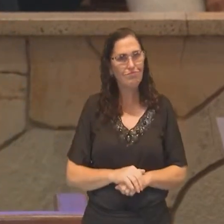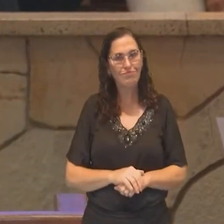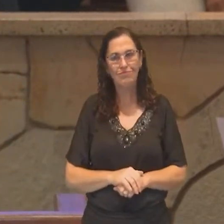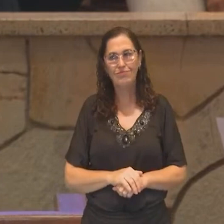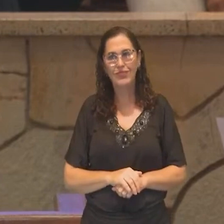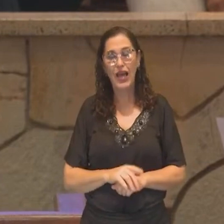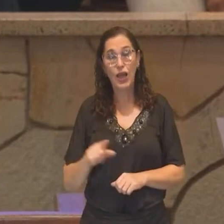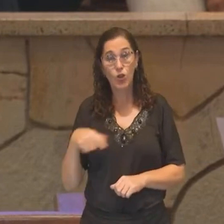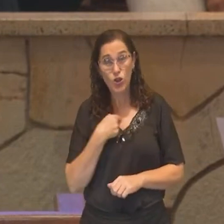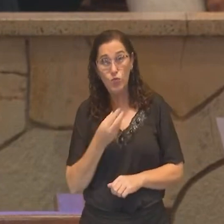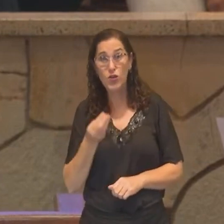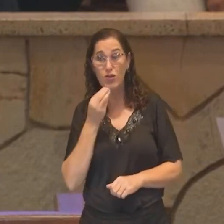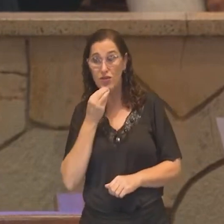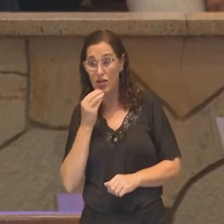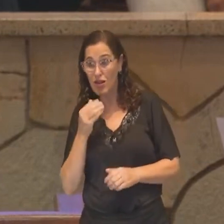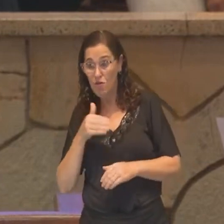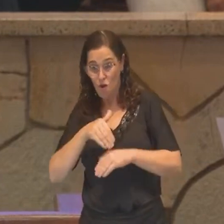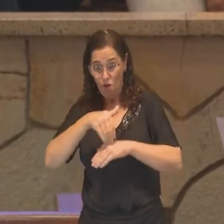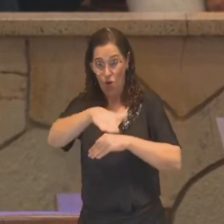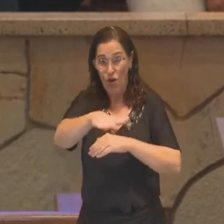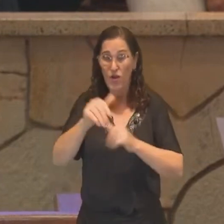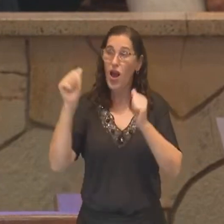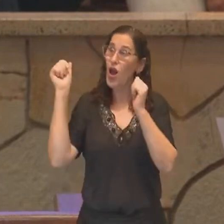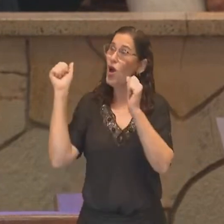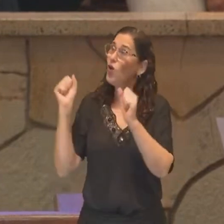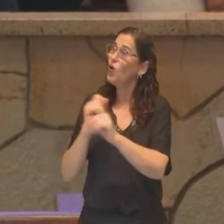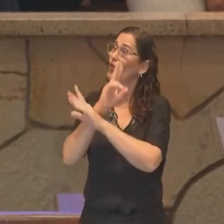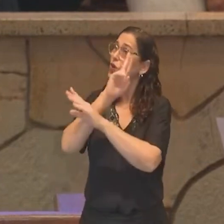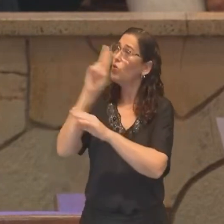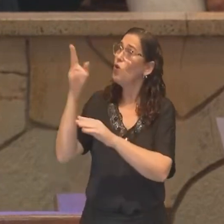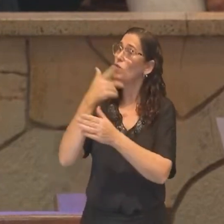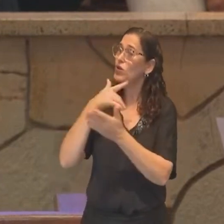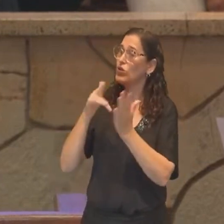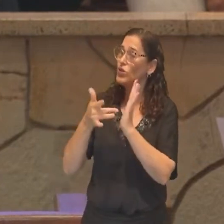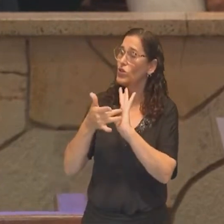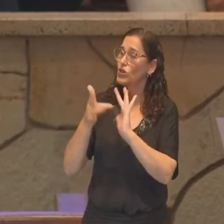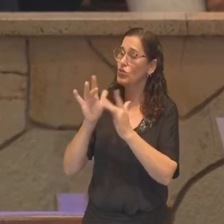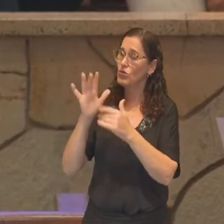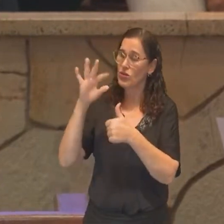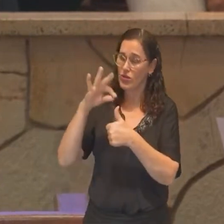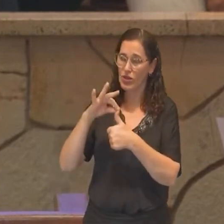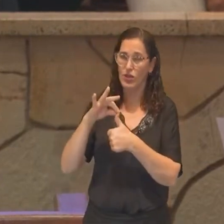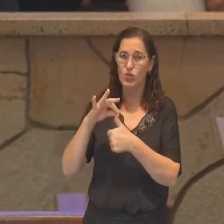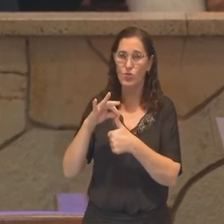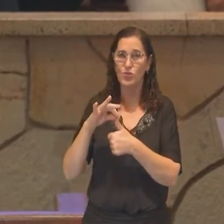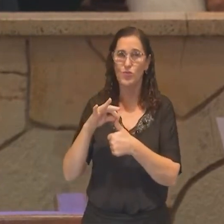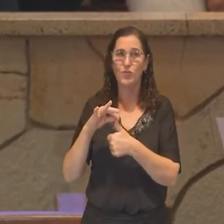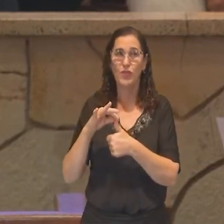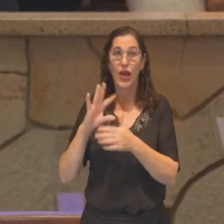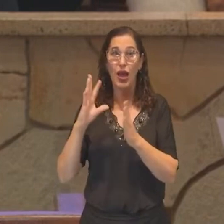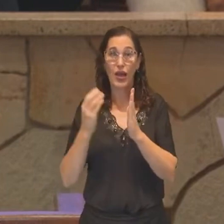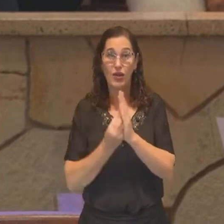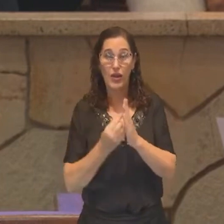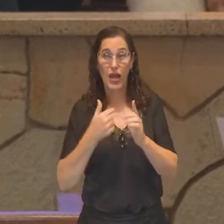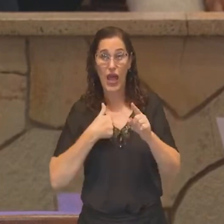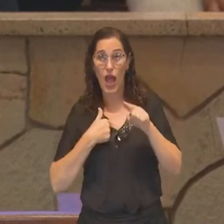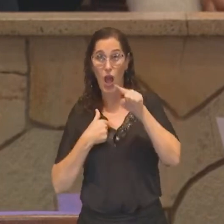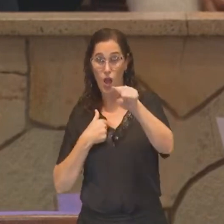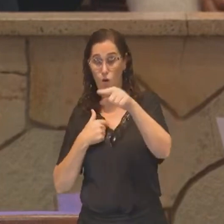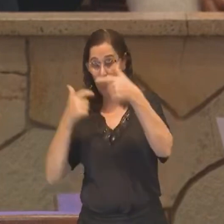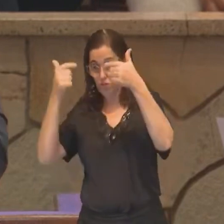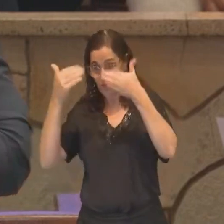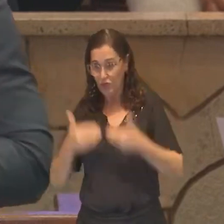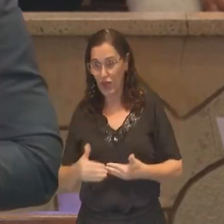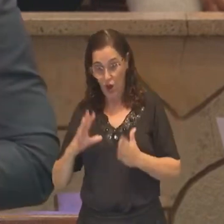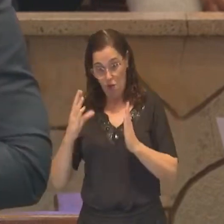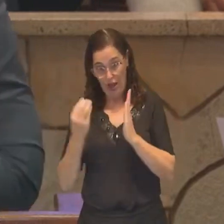e que possamos avançar glorificando o nome de Cristo. E essa é a igreja que eu e você devemos ser, uma